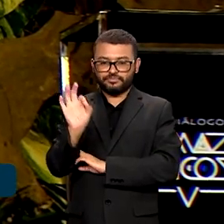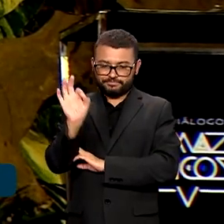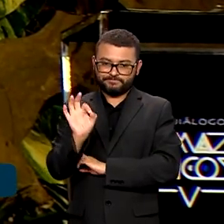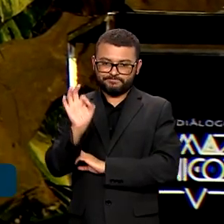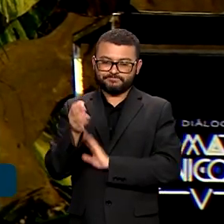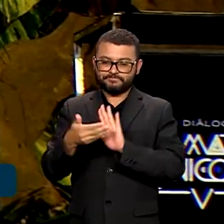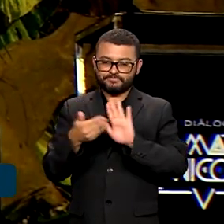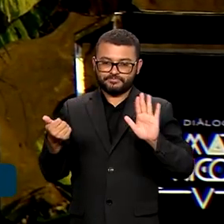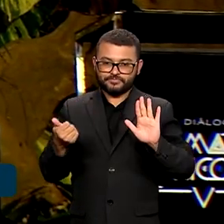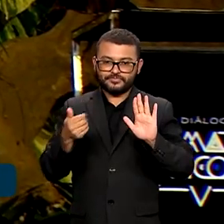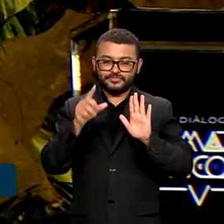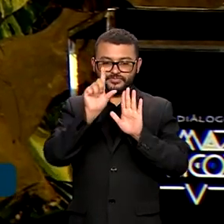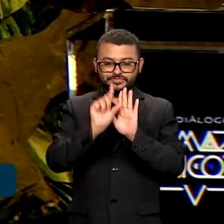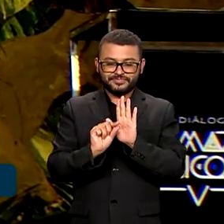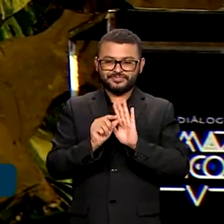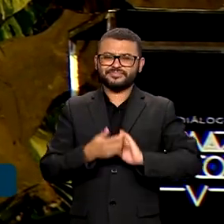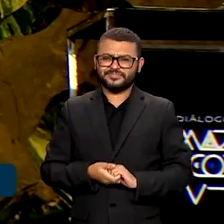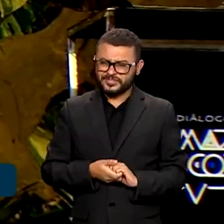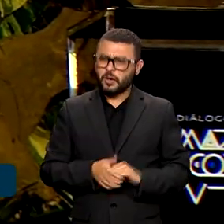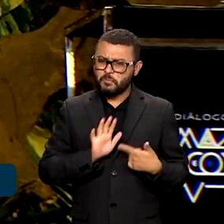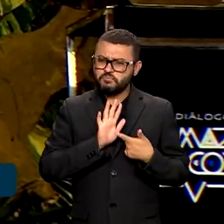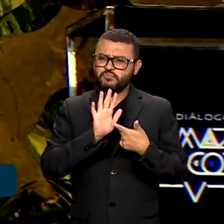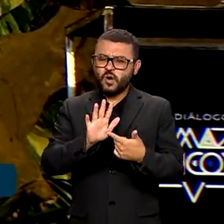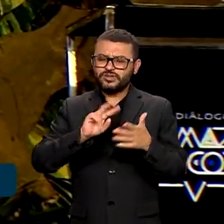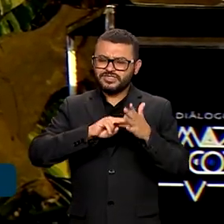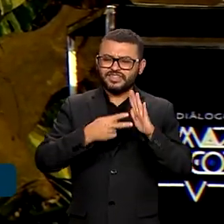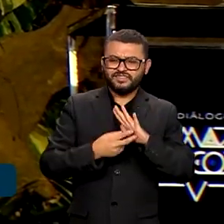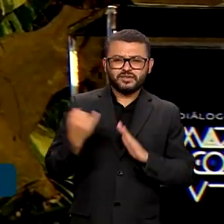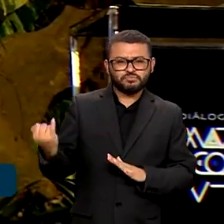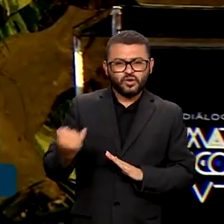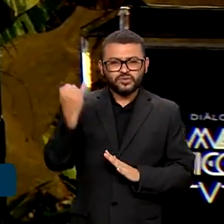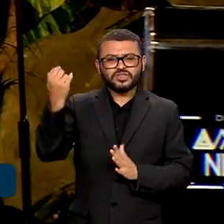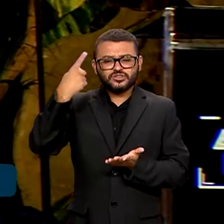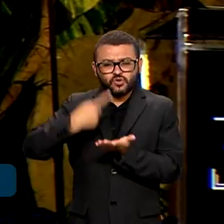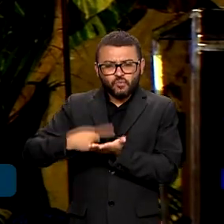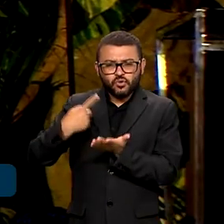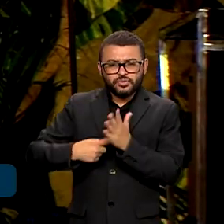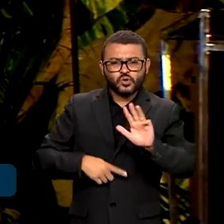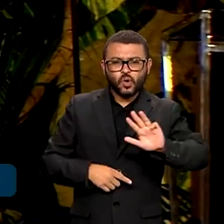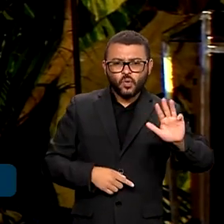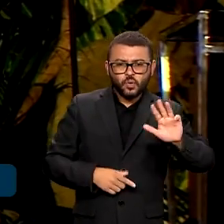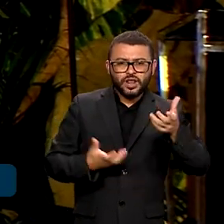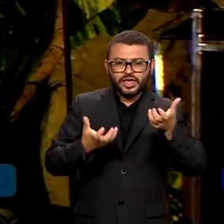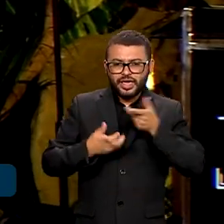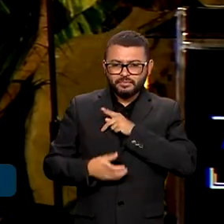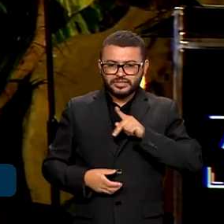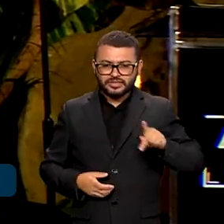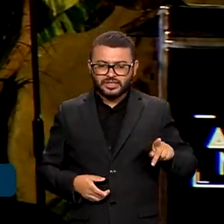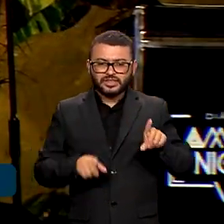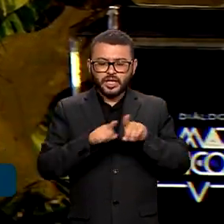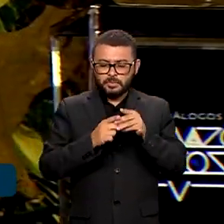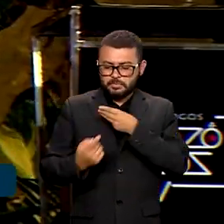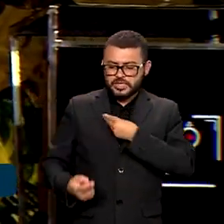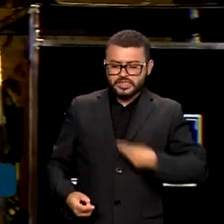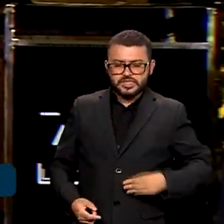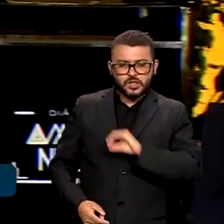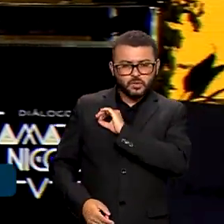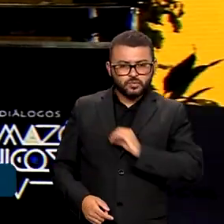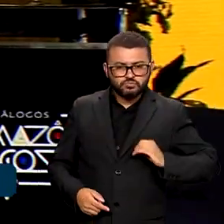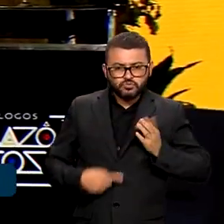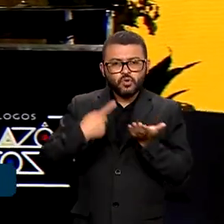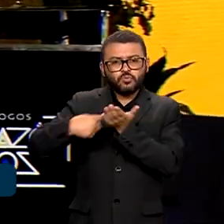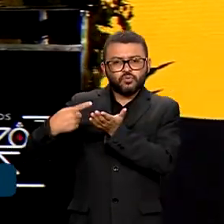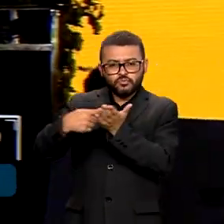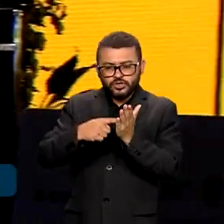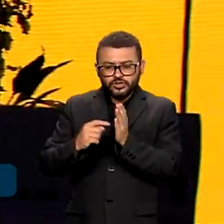42,5%. Isso é uma demonstração do compromisso do presidente Lula, da liderança da ministra Marina, nesses